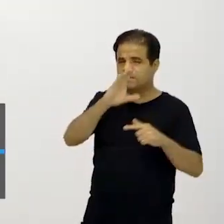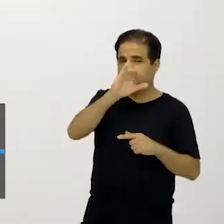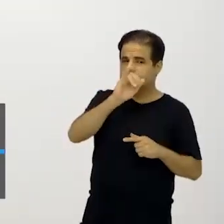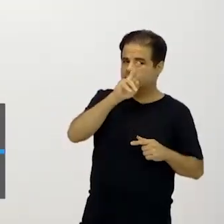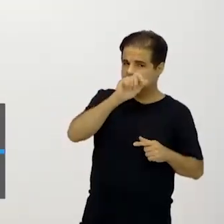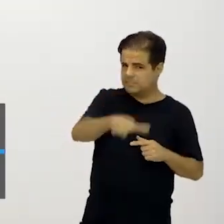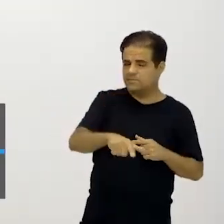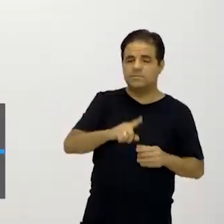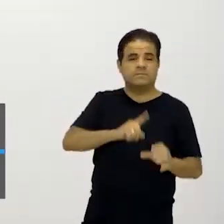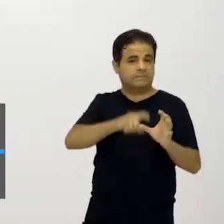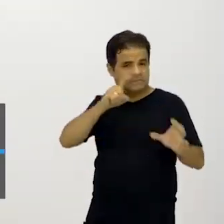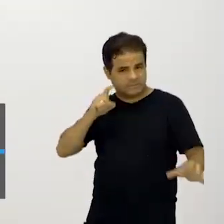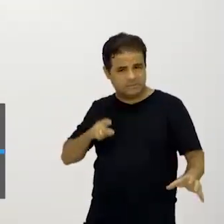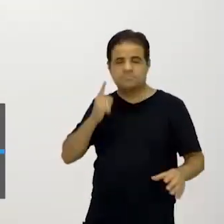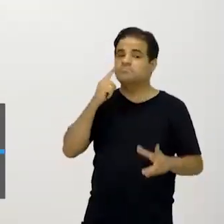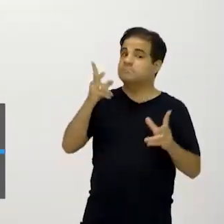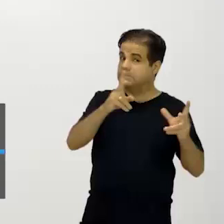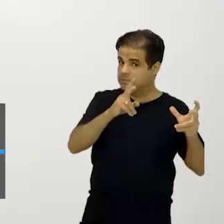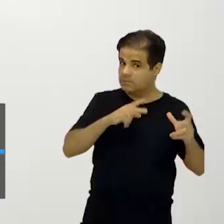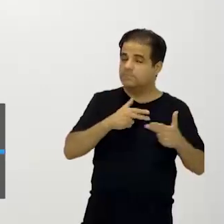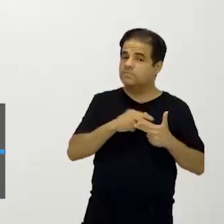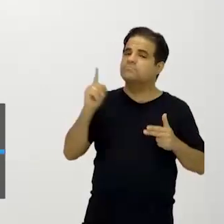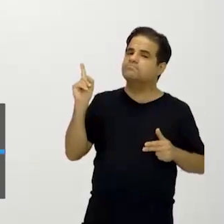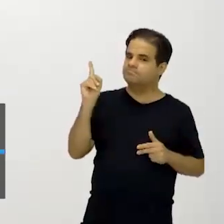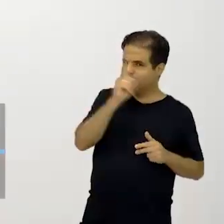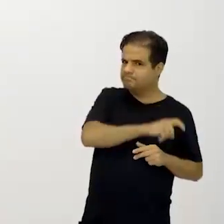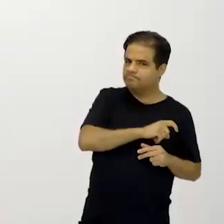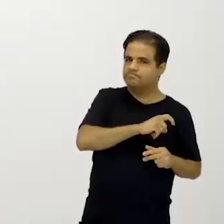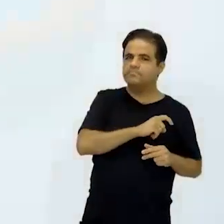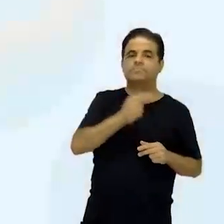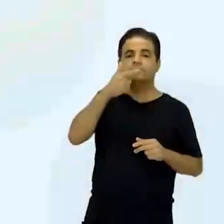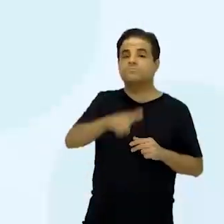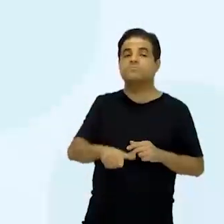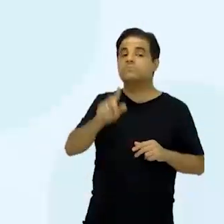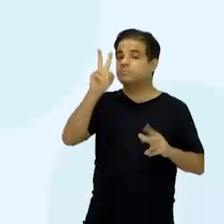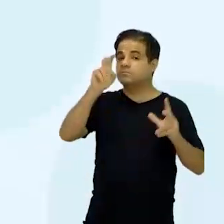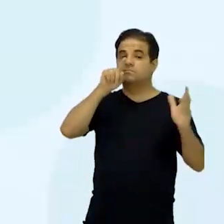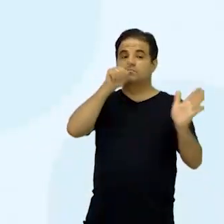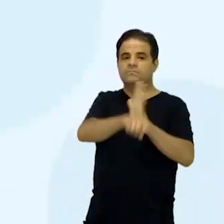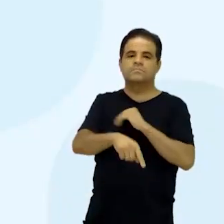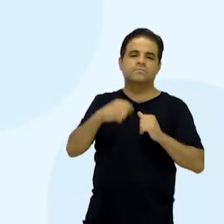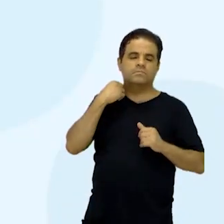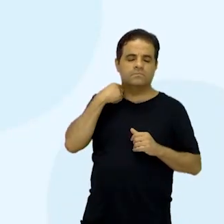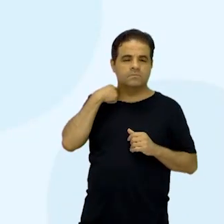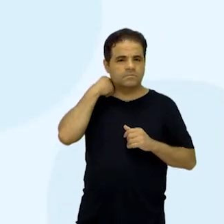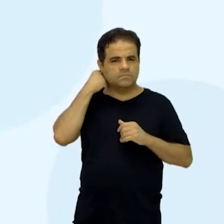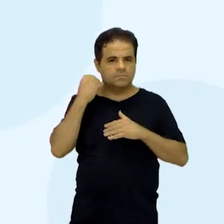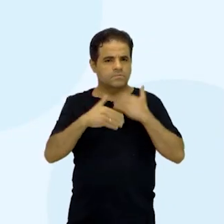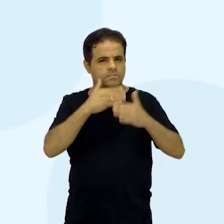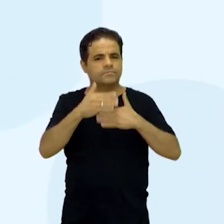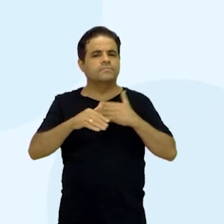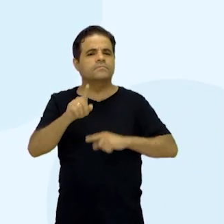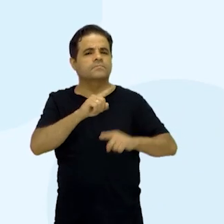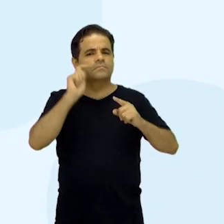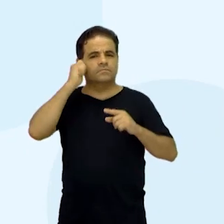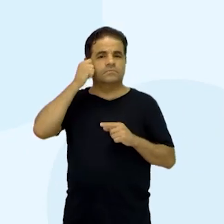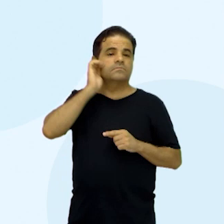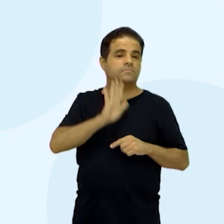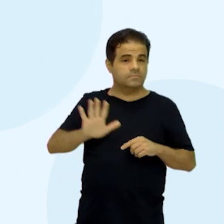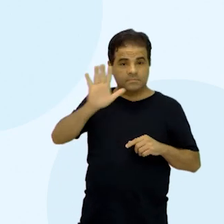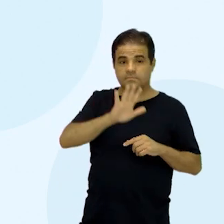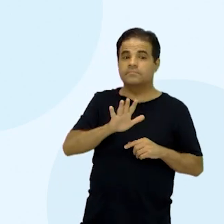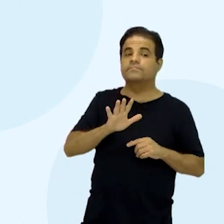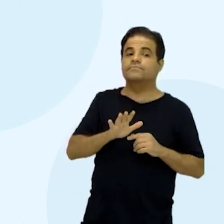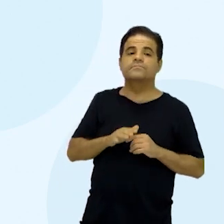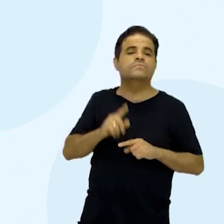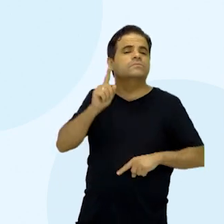independência. Sim, então violência. já percebe que a situação é complicada. Então vamos para mais uma questão aí. No processo de dominação da África, ó, vocês têm que acertar